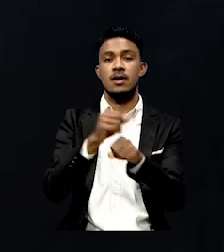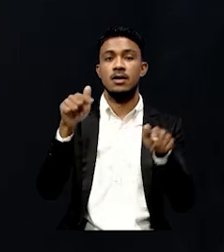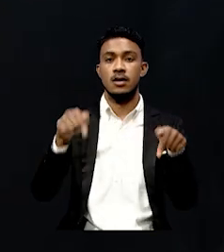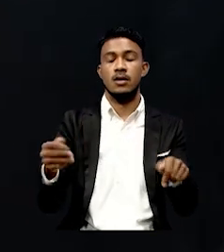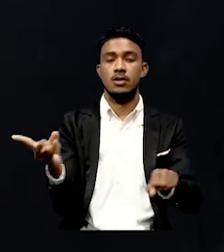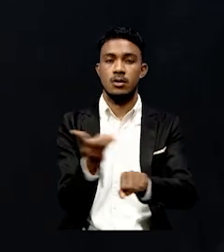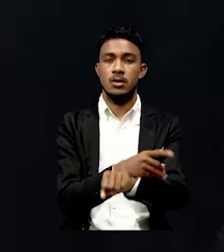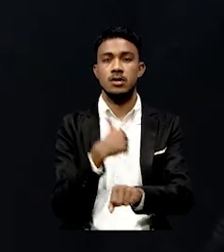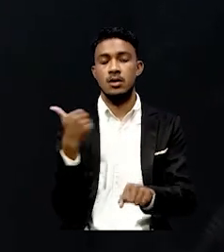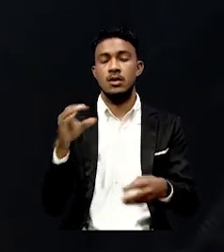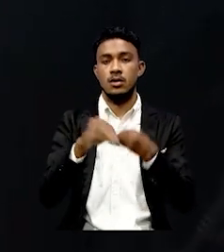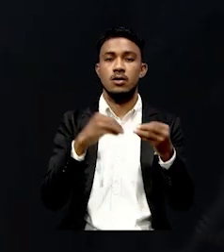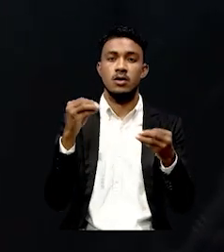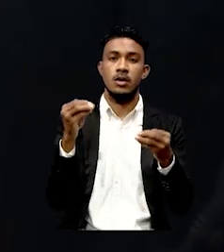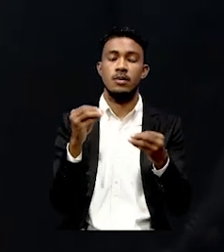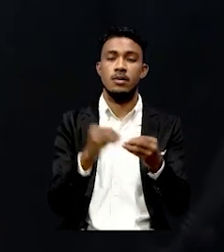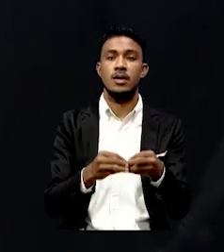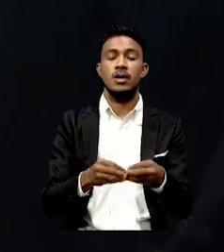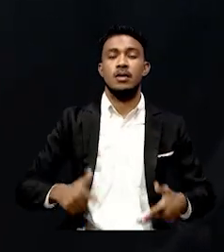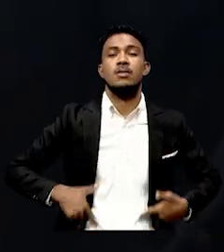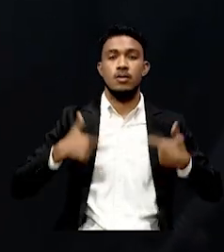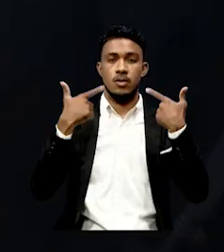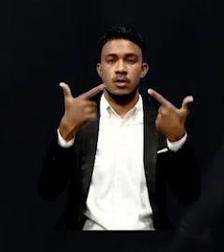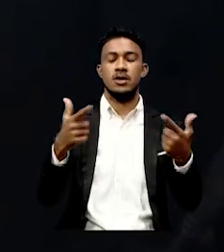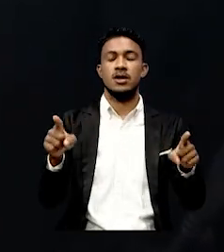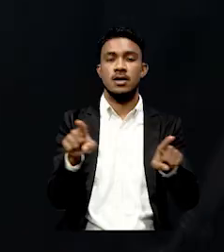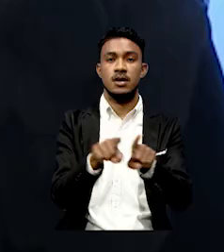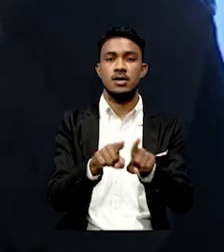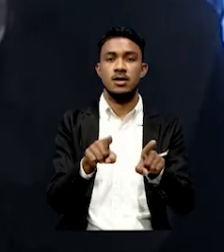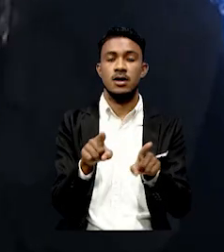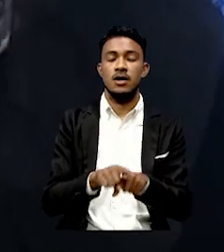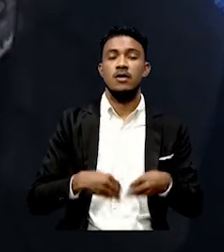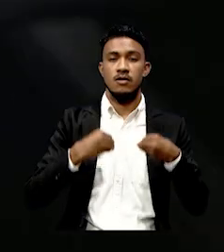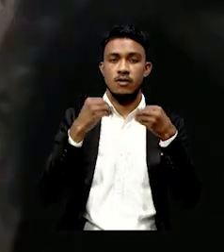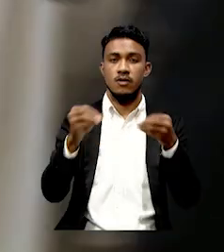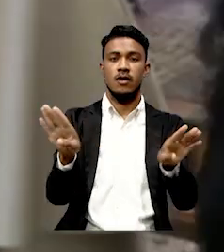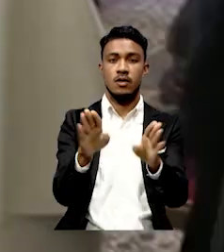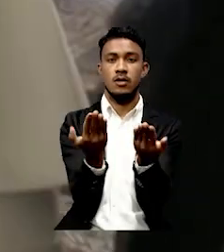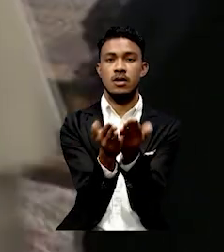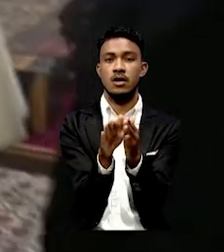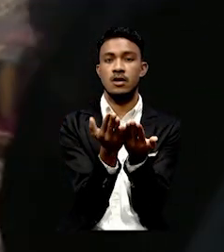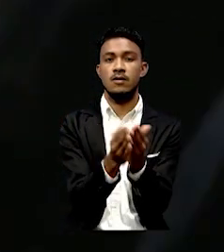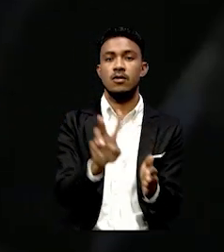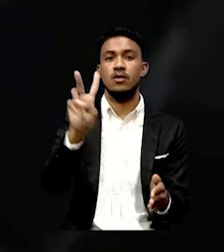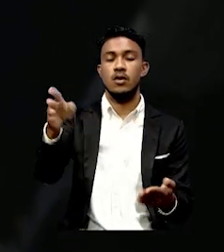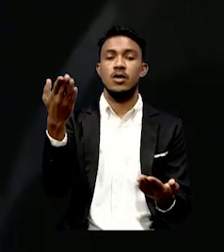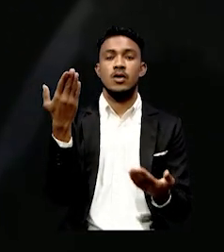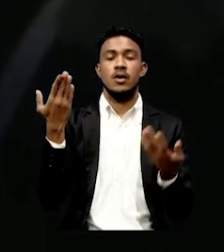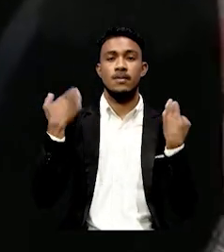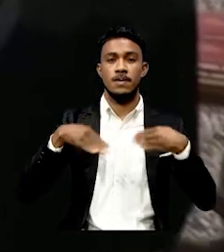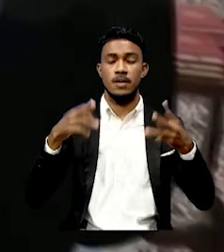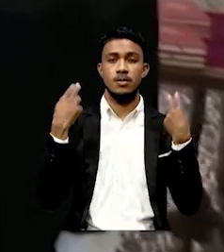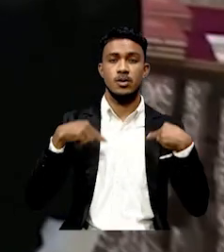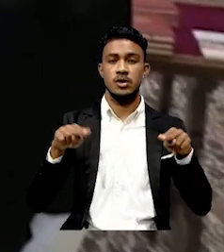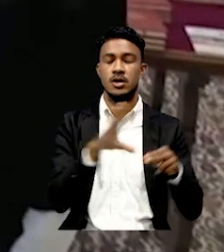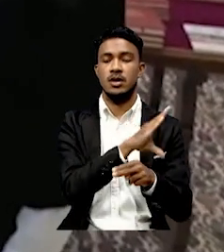documento balão com a fraternidade humana. Além de ne, Orbán Mos oferece livro rua com a música no compositor húngaro